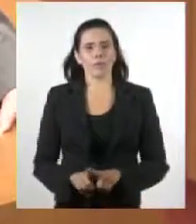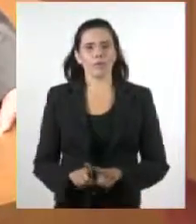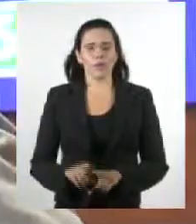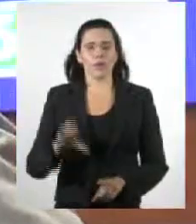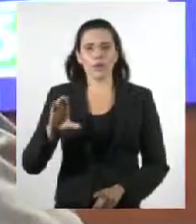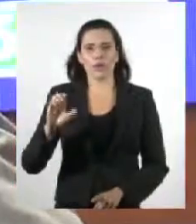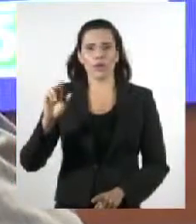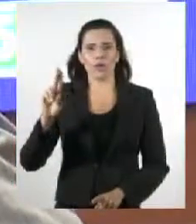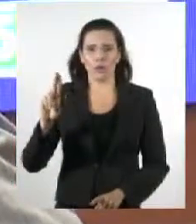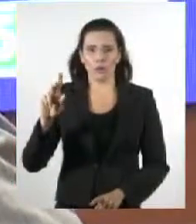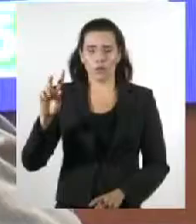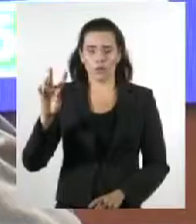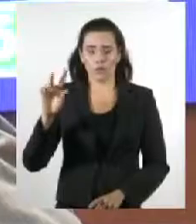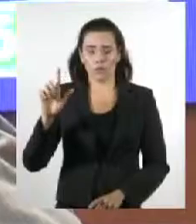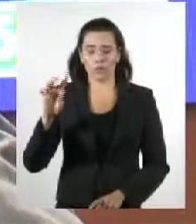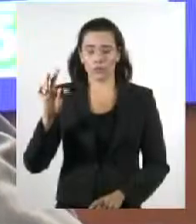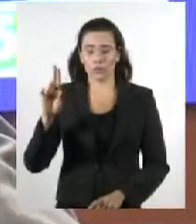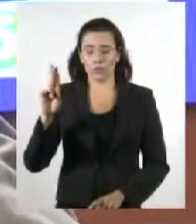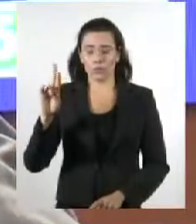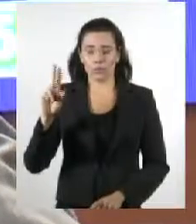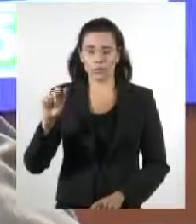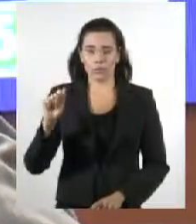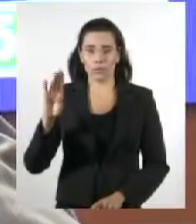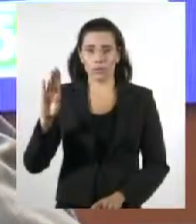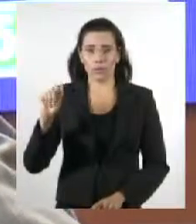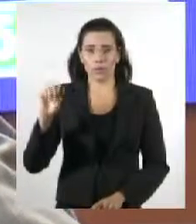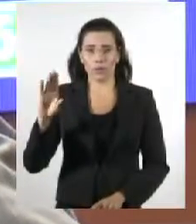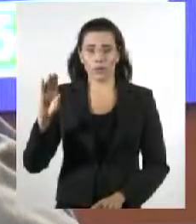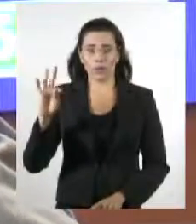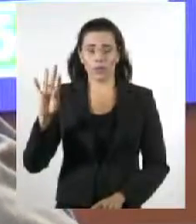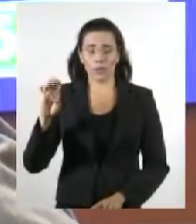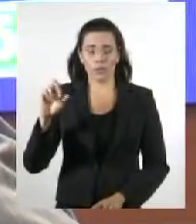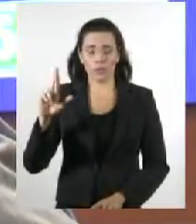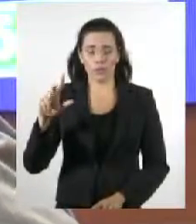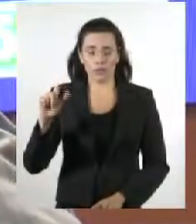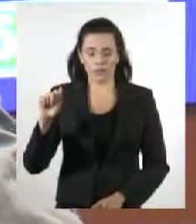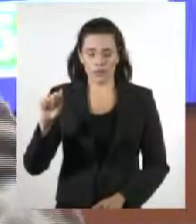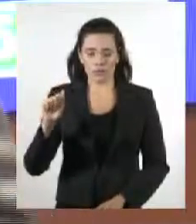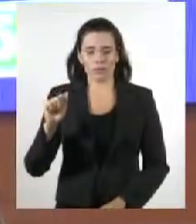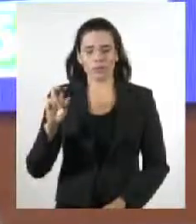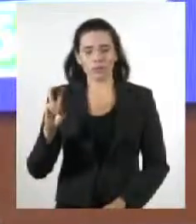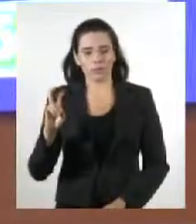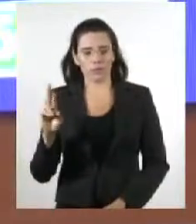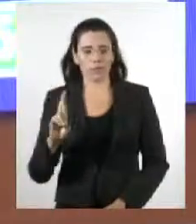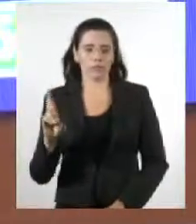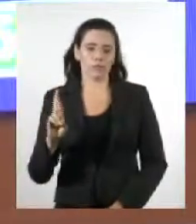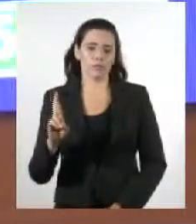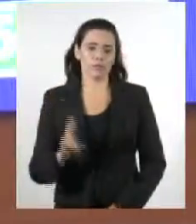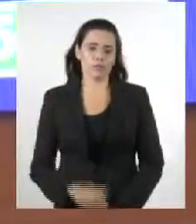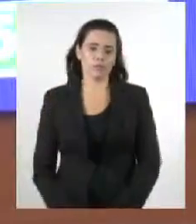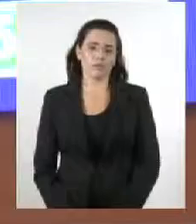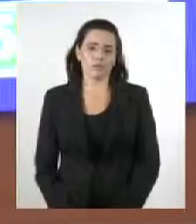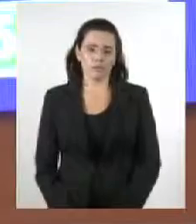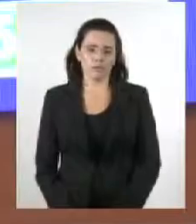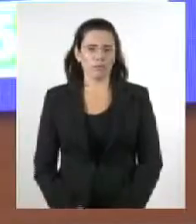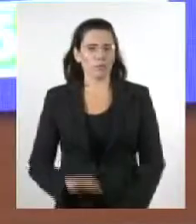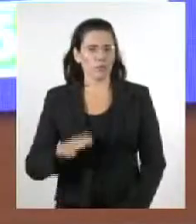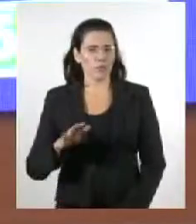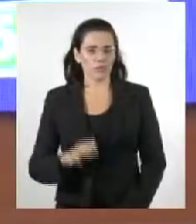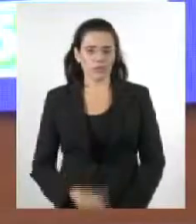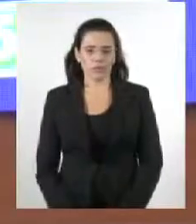5,62. Uma sessão de psicoterapia individual, parece brincadeira, deputado Souza Neto,